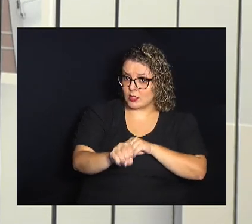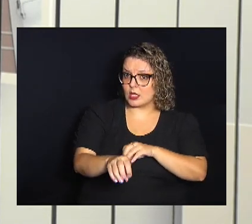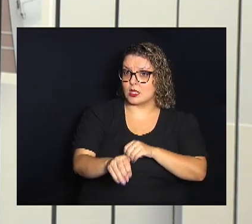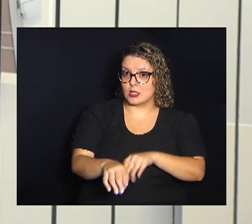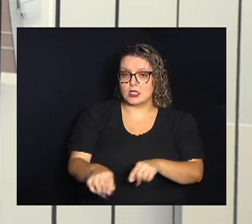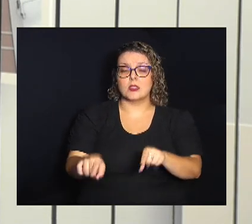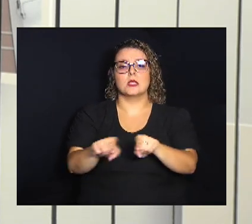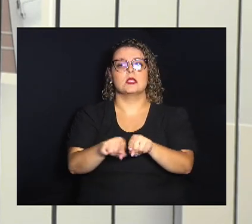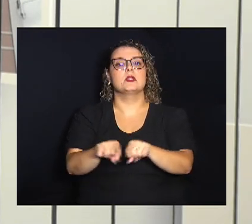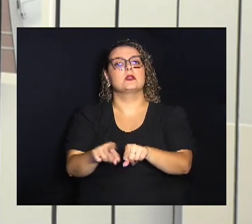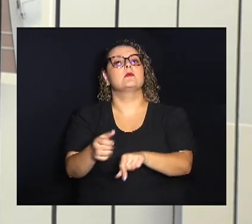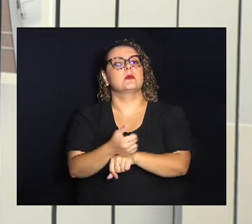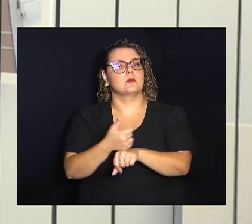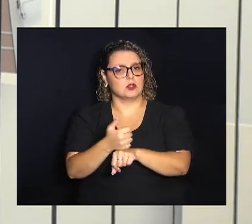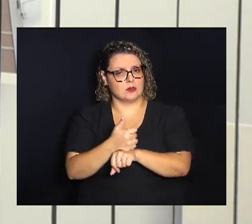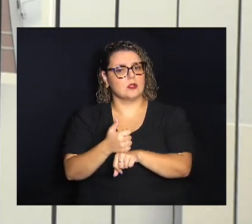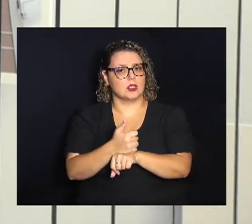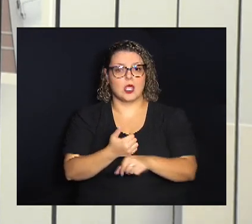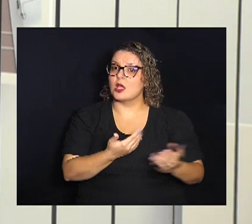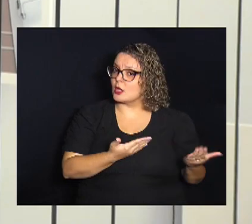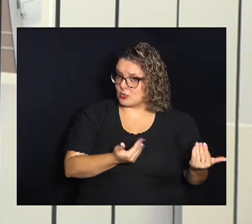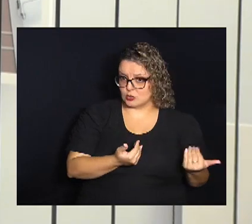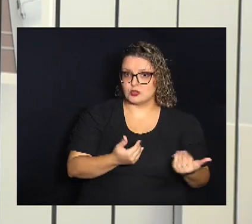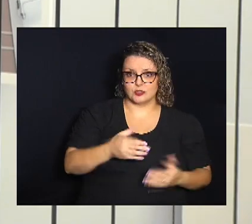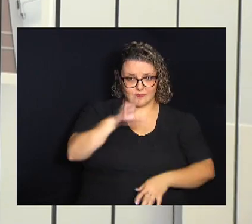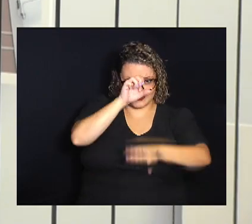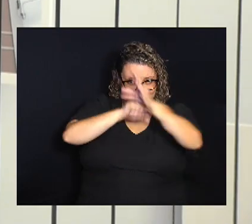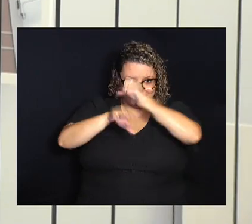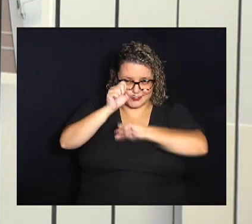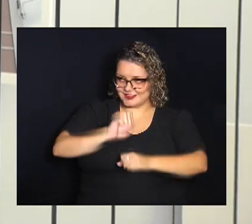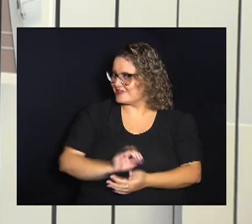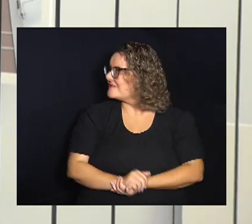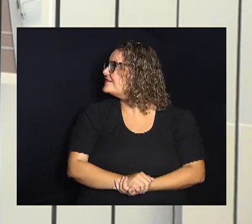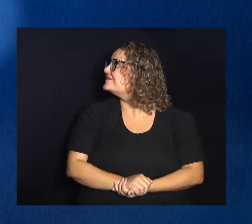e profissional aos jovens aprendizes.